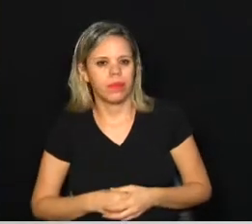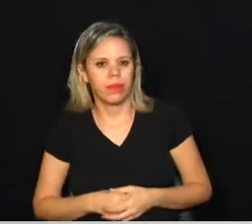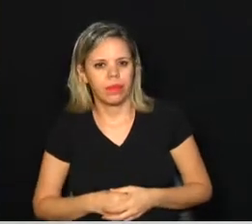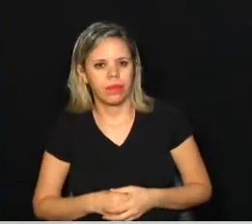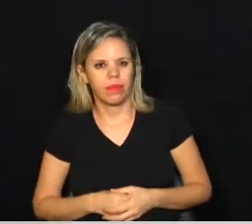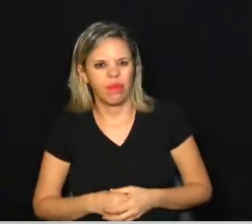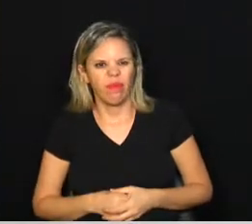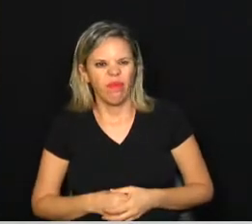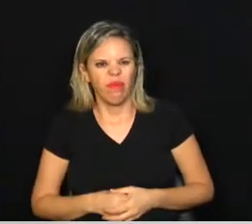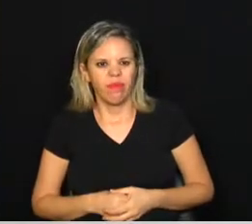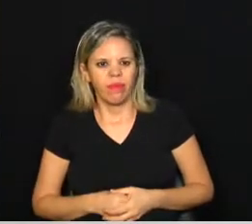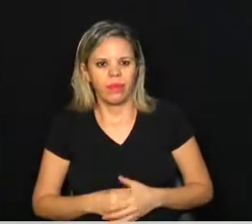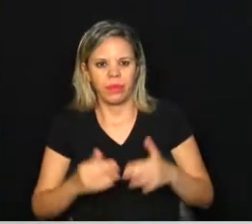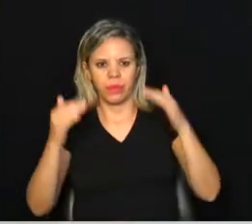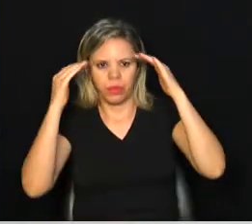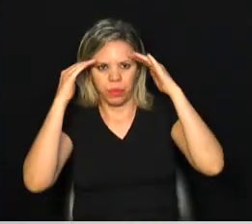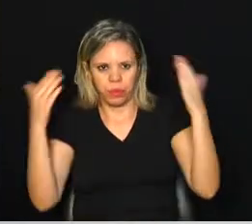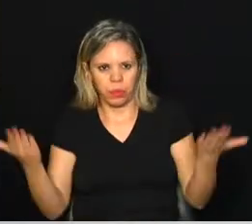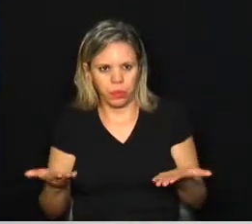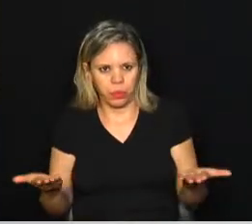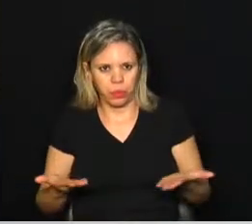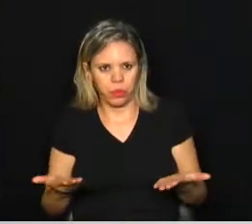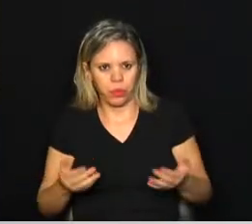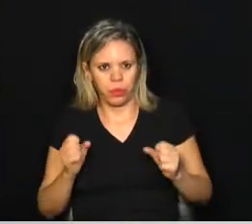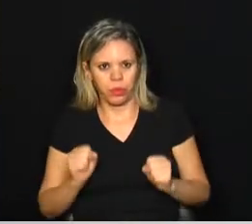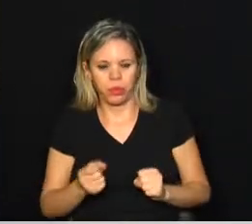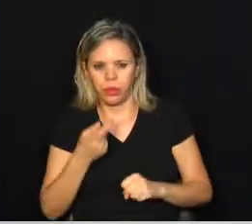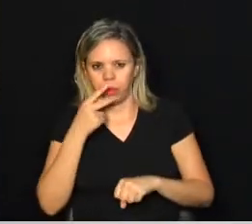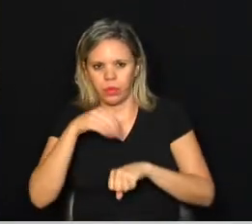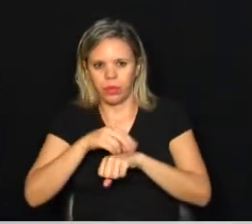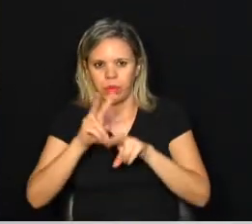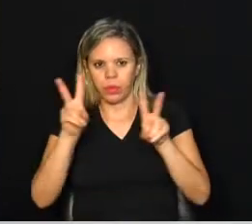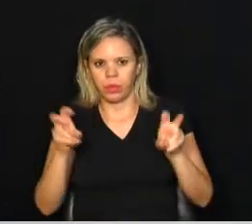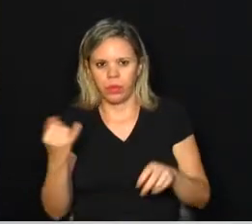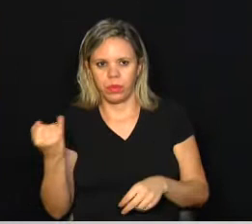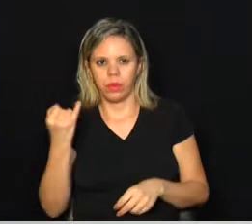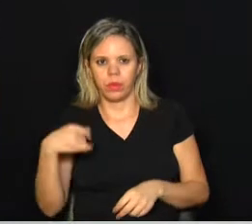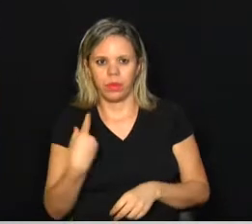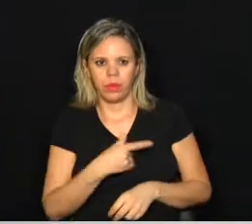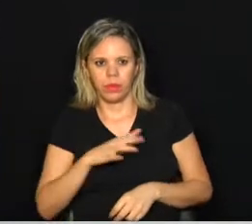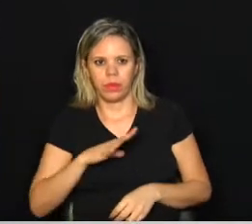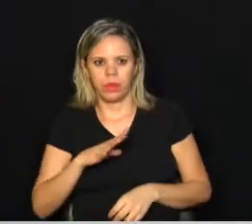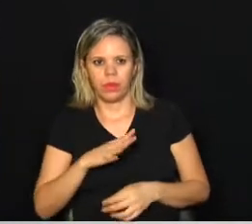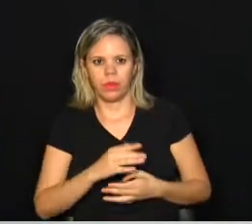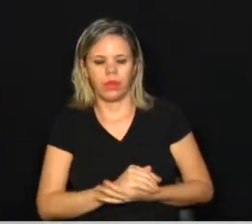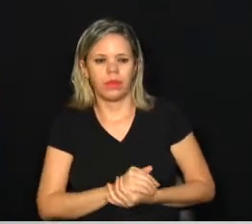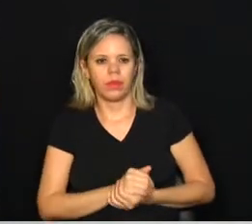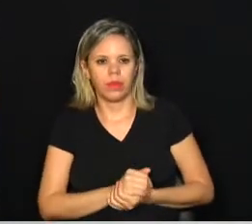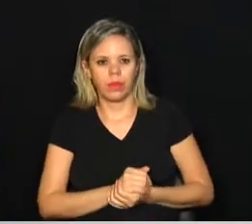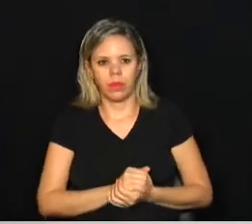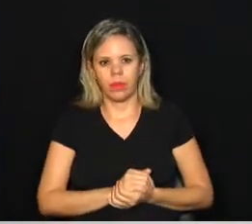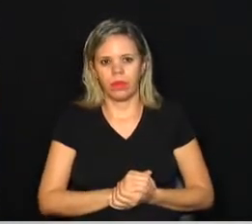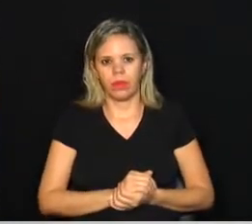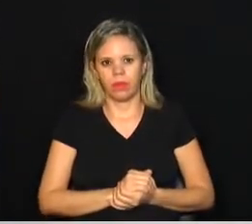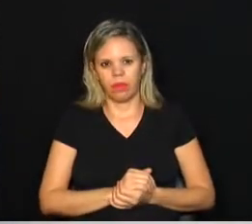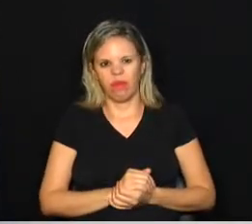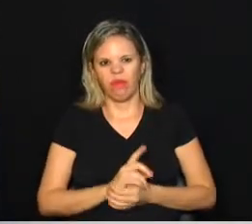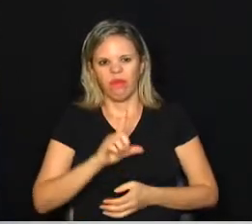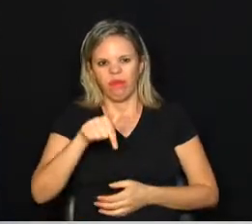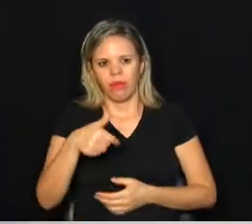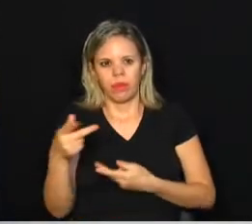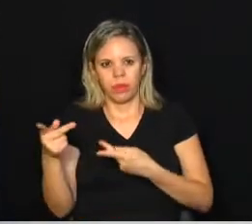me sinto muito honrado de estar aqui hoje para a gente poder falar de um tema tão importante para a nossa cidade. Logo que eu